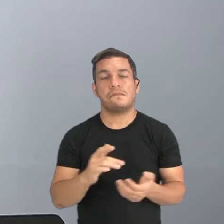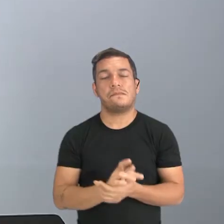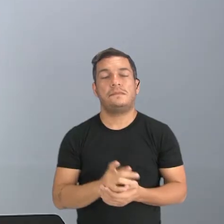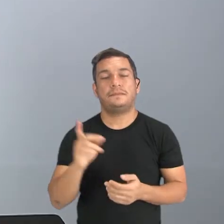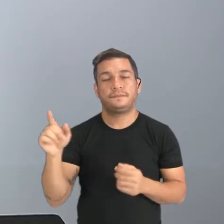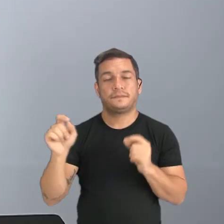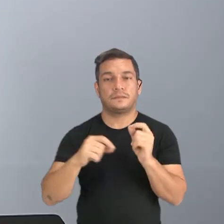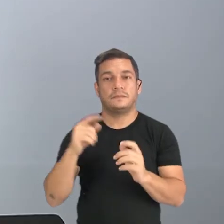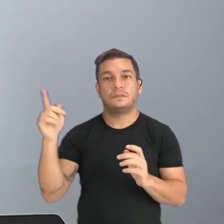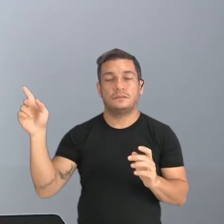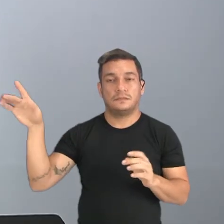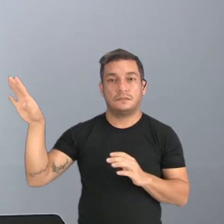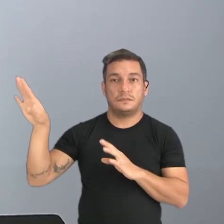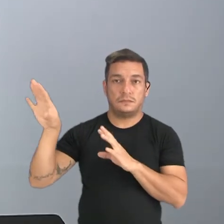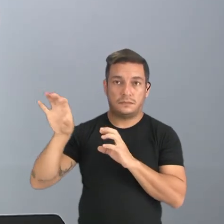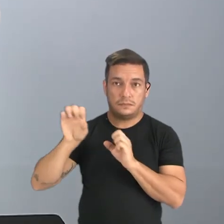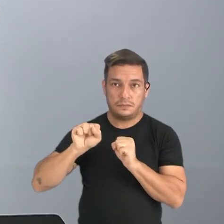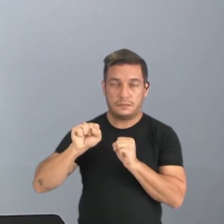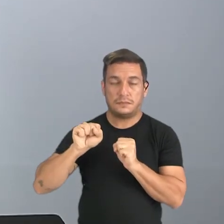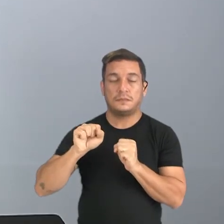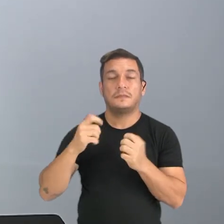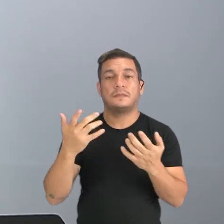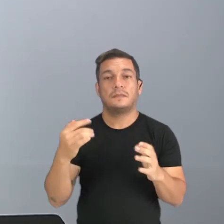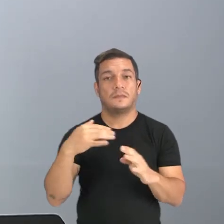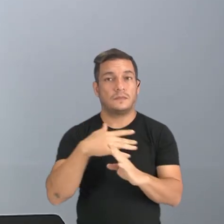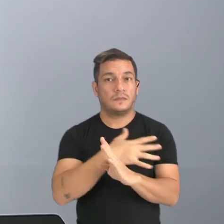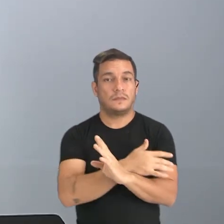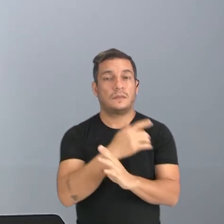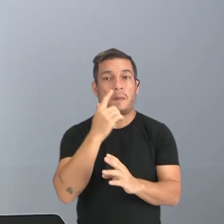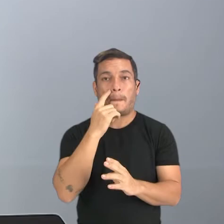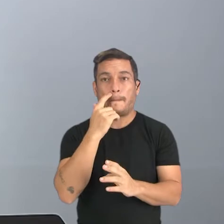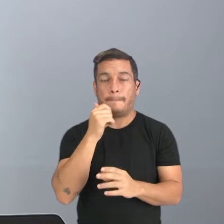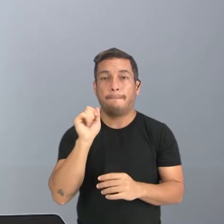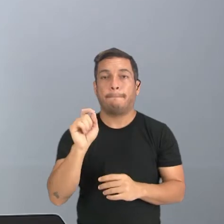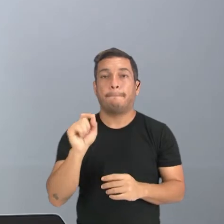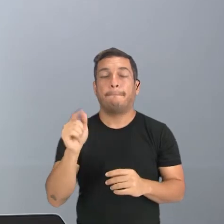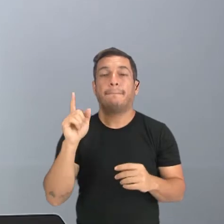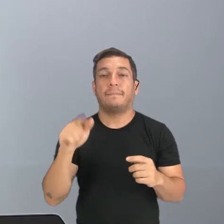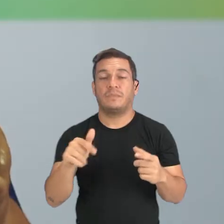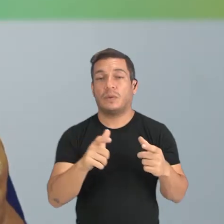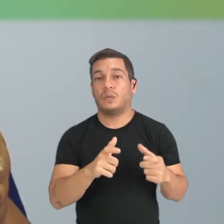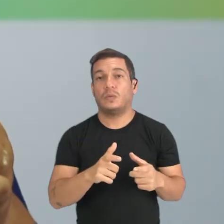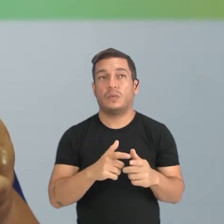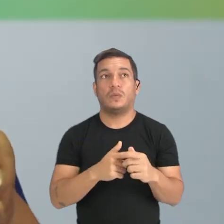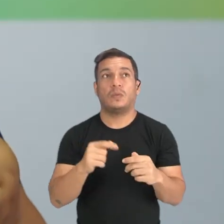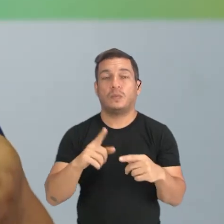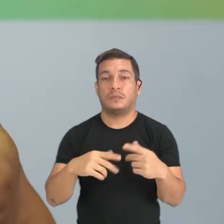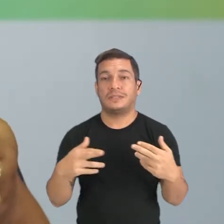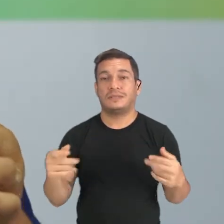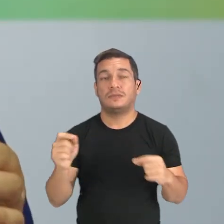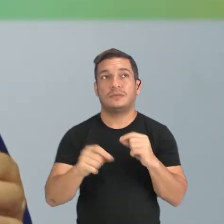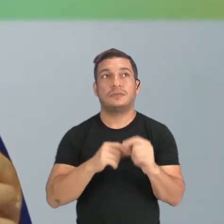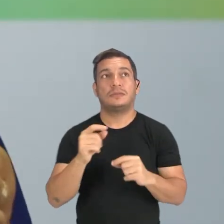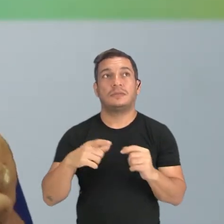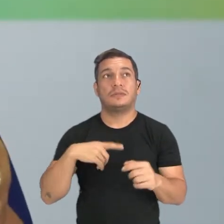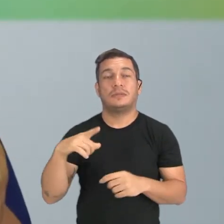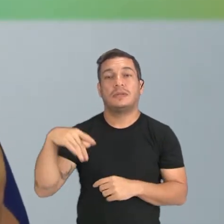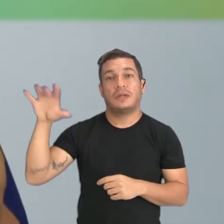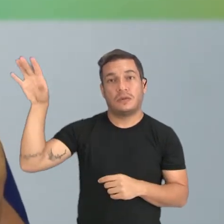reflete a luz. Então, torna-se uma superfície que reflete uma luz